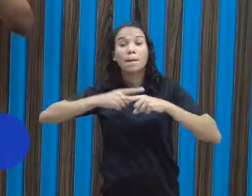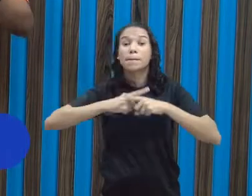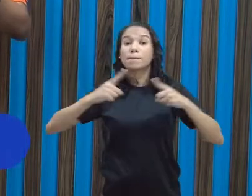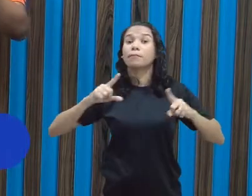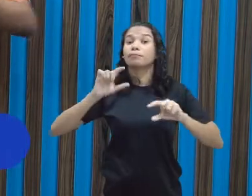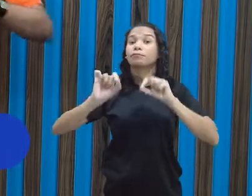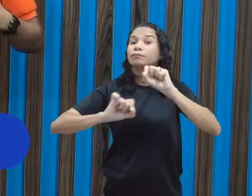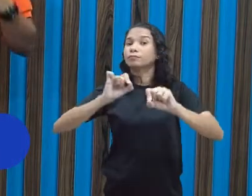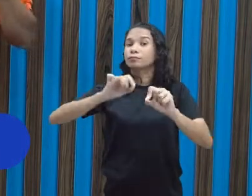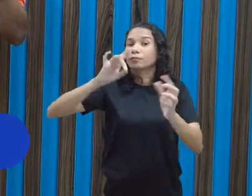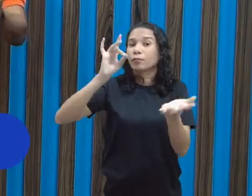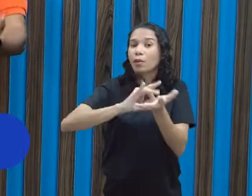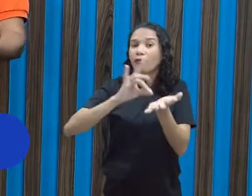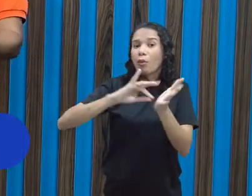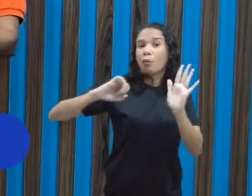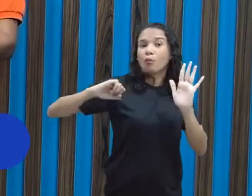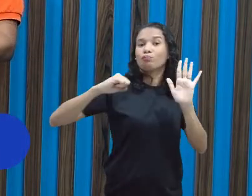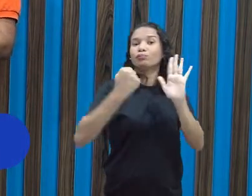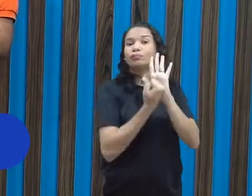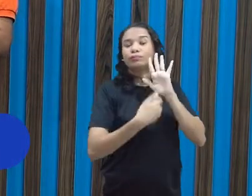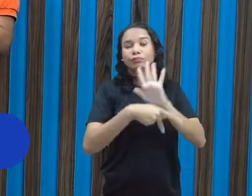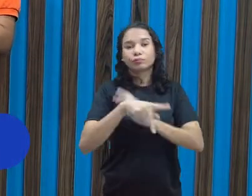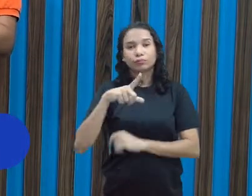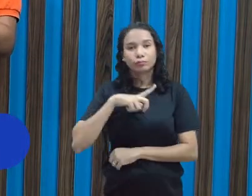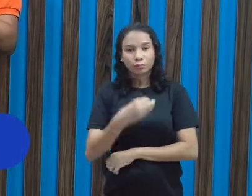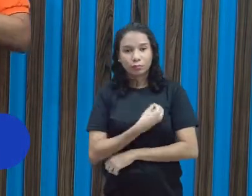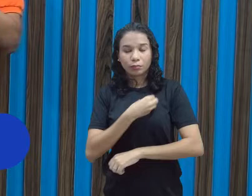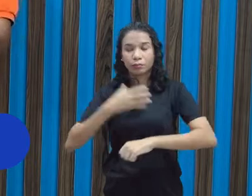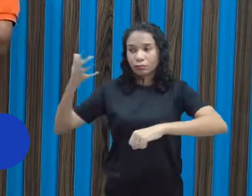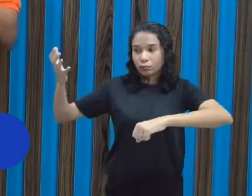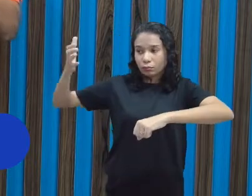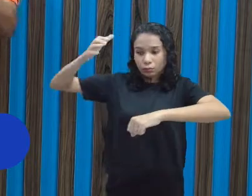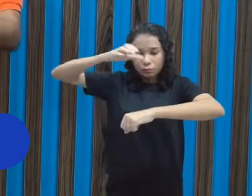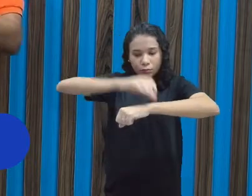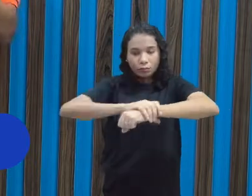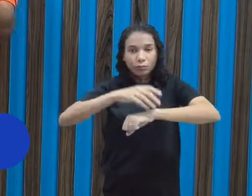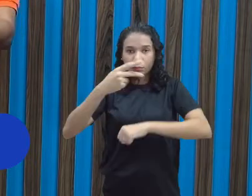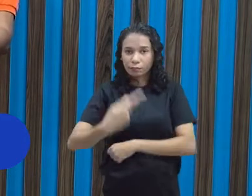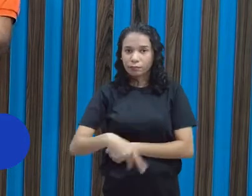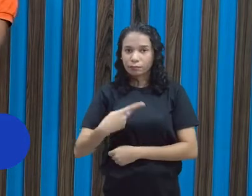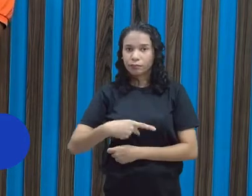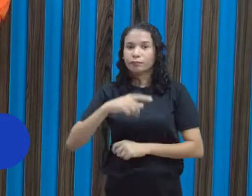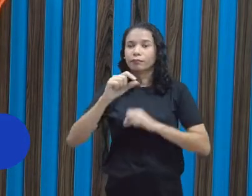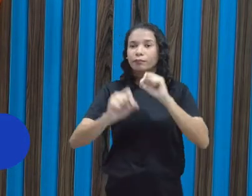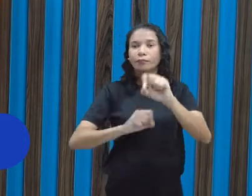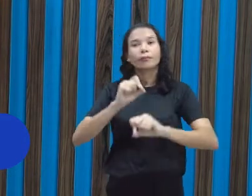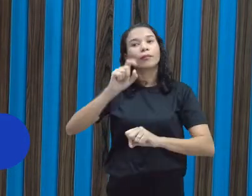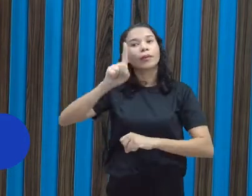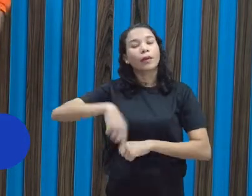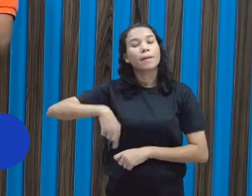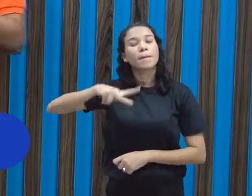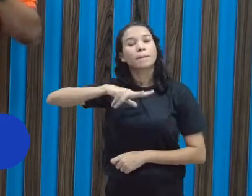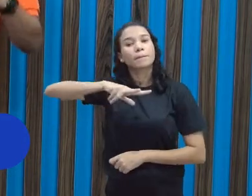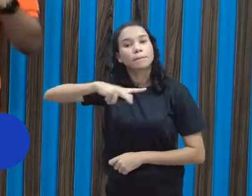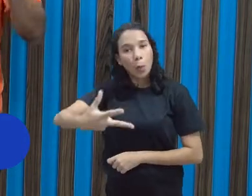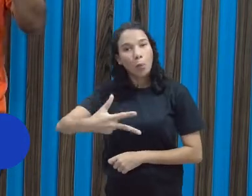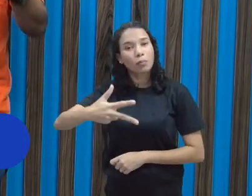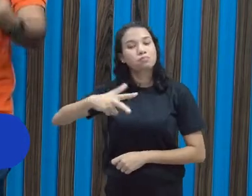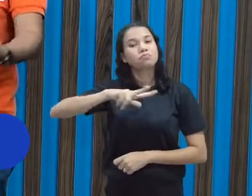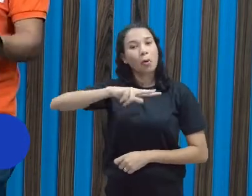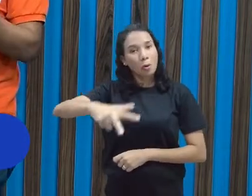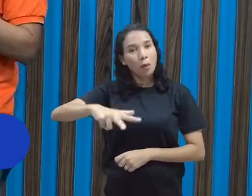quem oficialmente, né, trouxe a cultura que perdura foi justamente os portugueses, por isso a gente